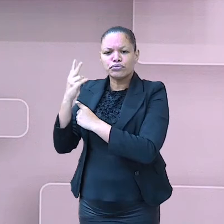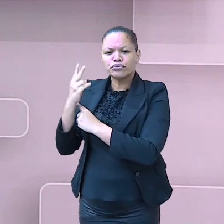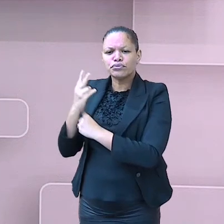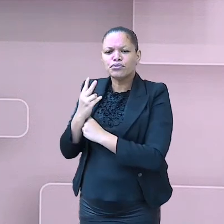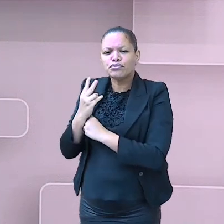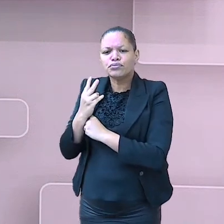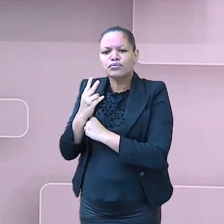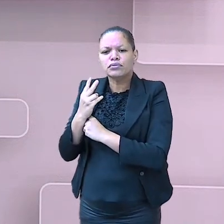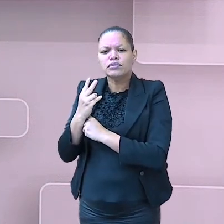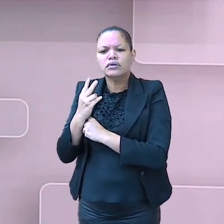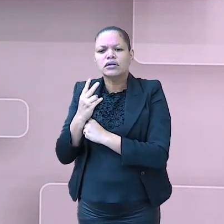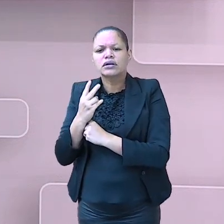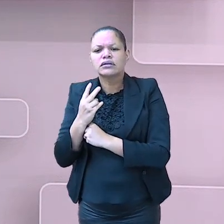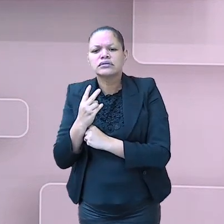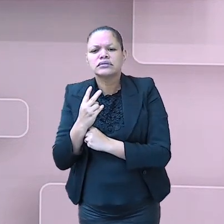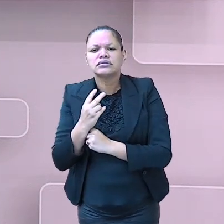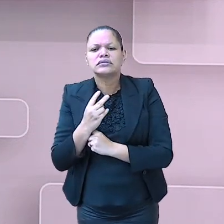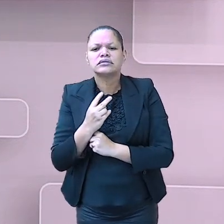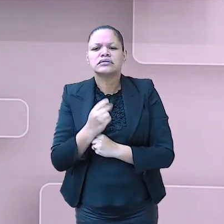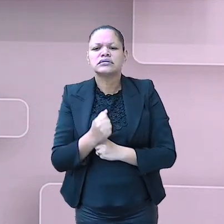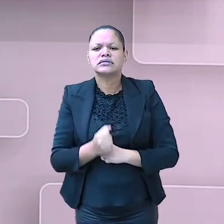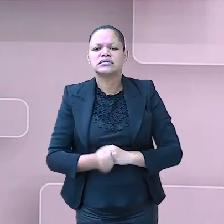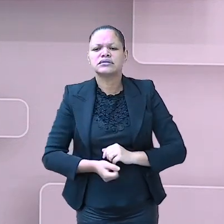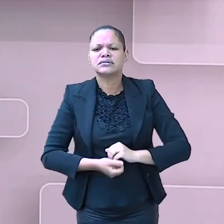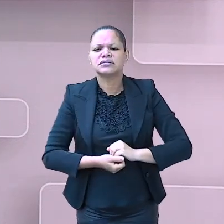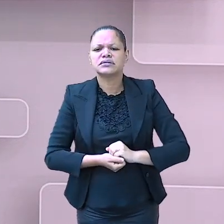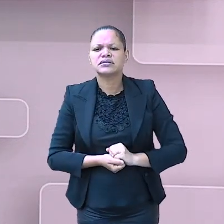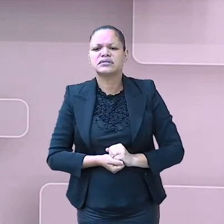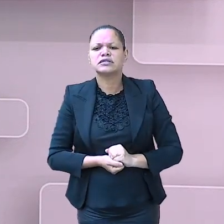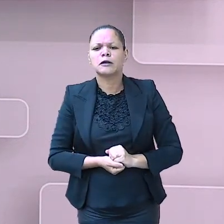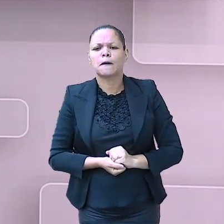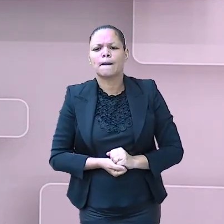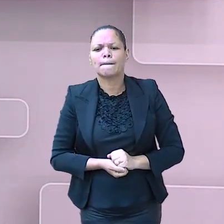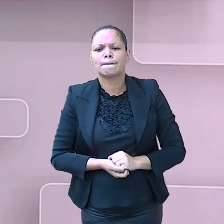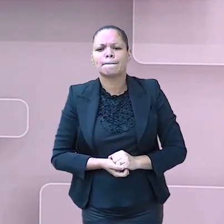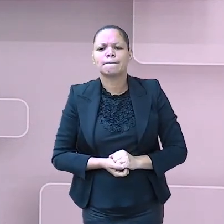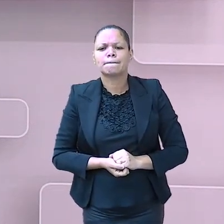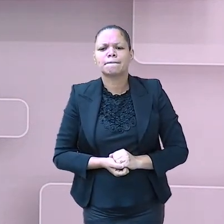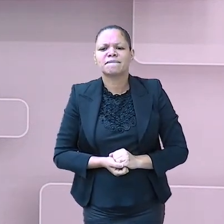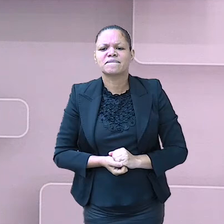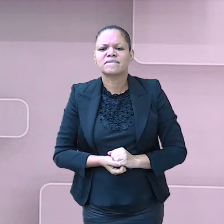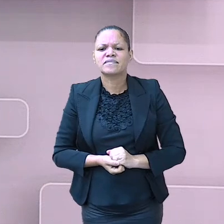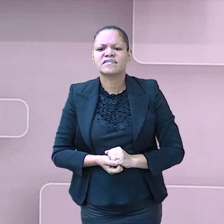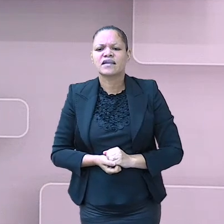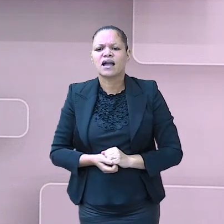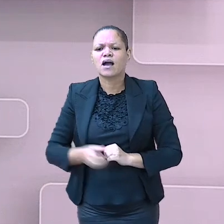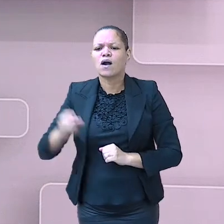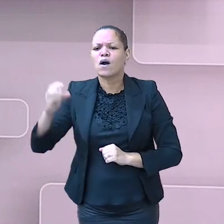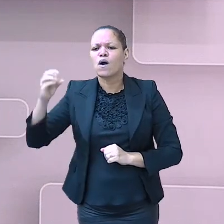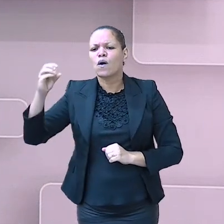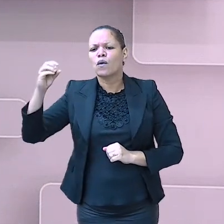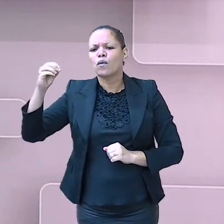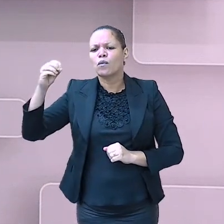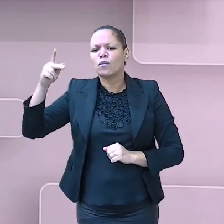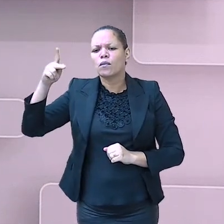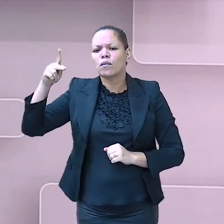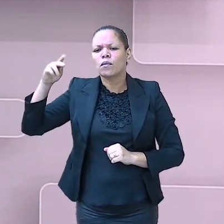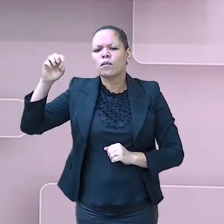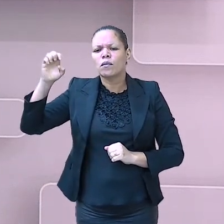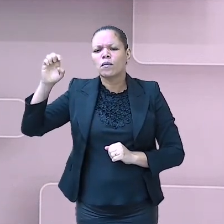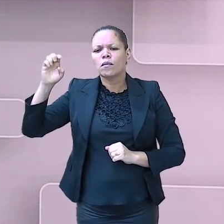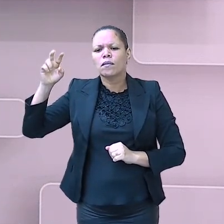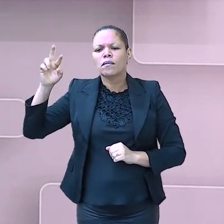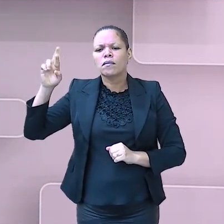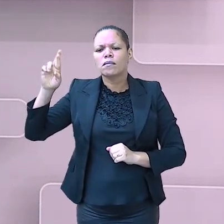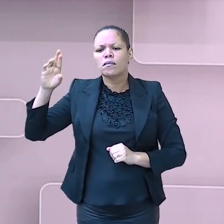eu mostrei as brânquias específicas, que foi levantado ali na imagem, aquela parte ali de